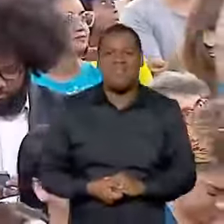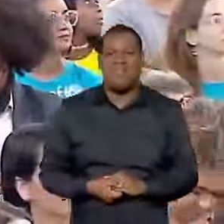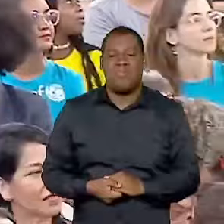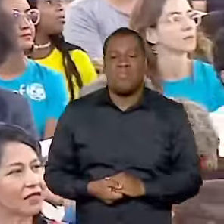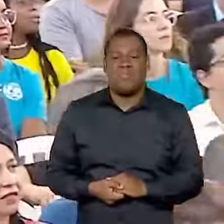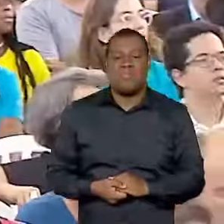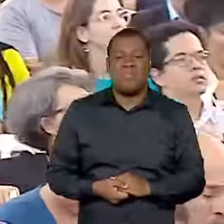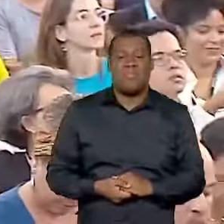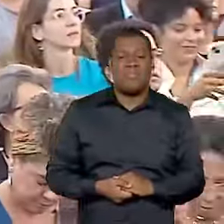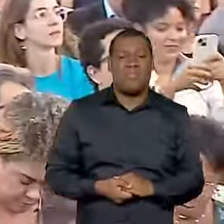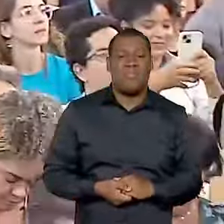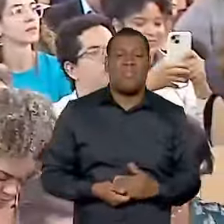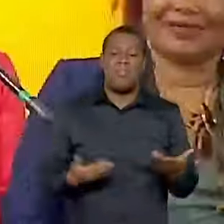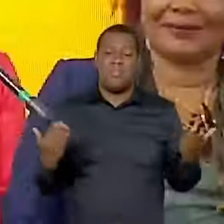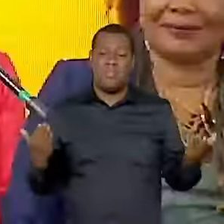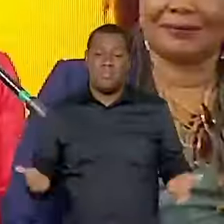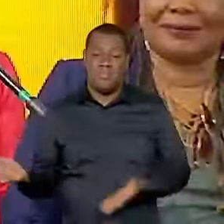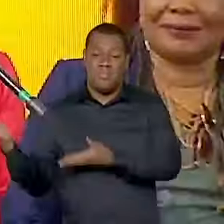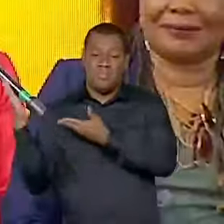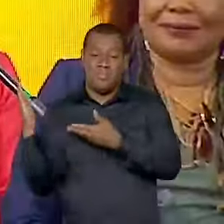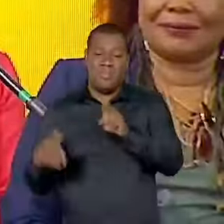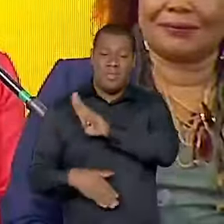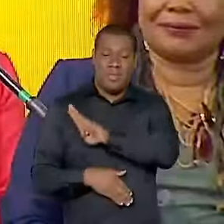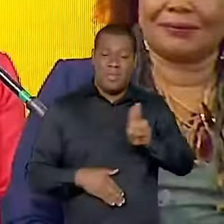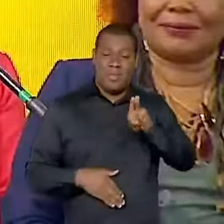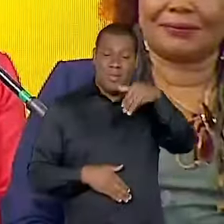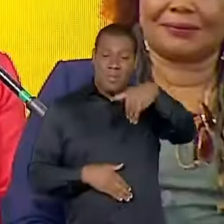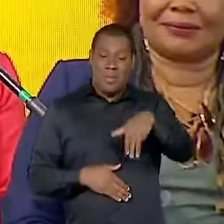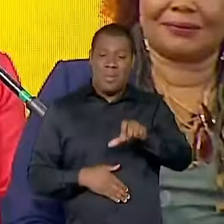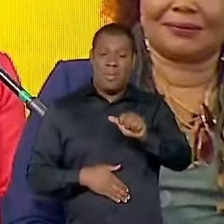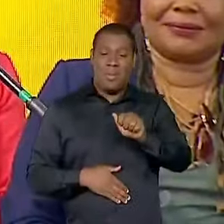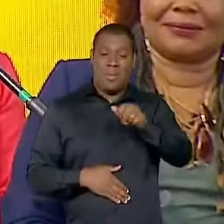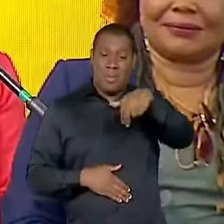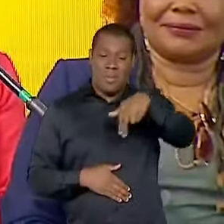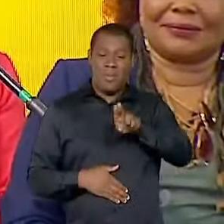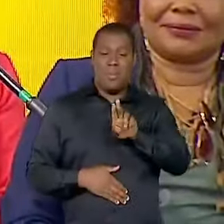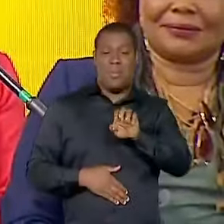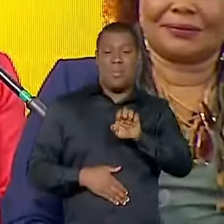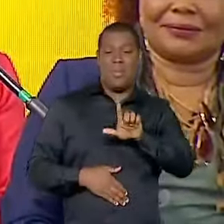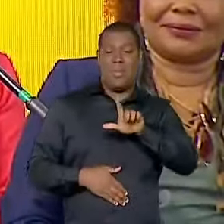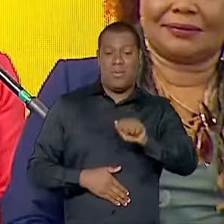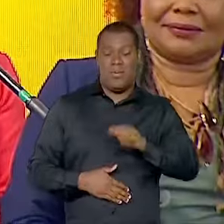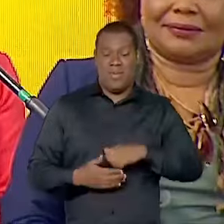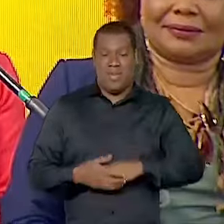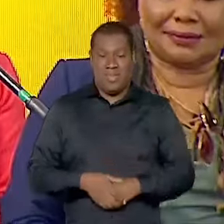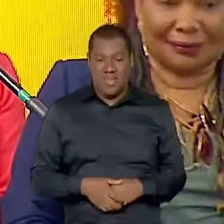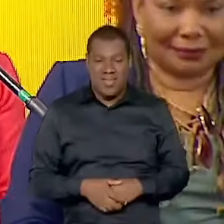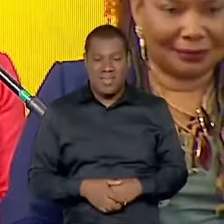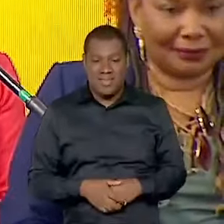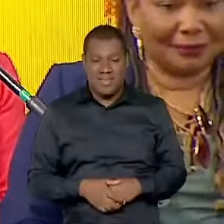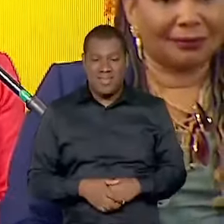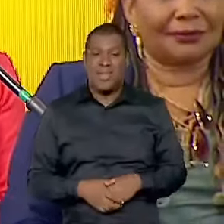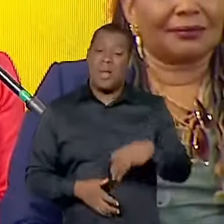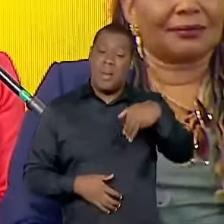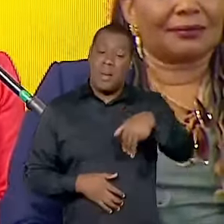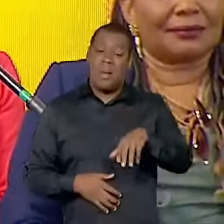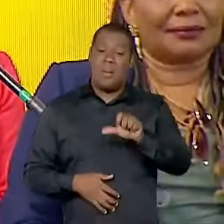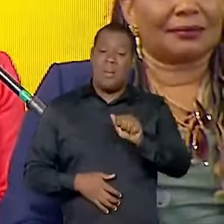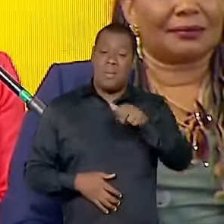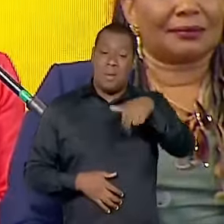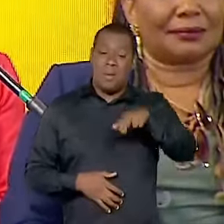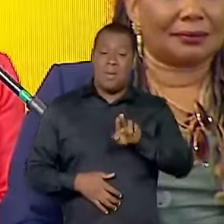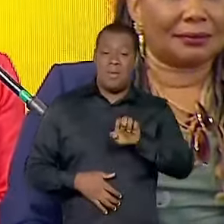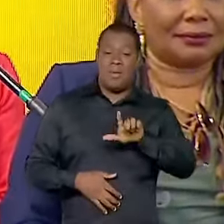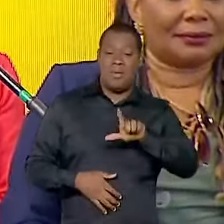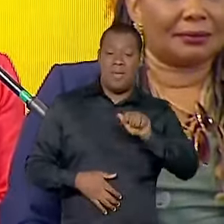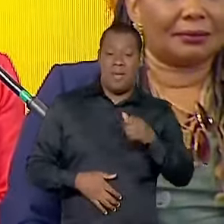Antes de mais nada, sou a Manuela Mirella, Nunes da Silva, como tantos outros Silvas que constroem esse Brasil. Sou filha